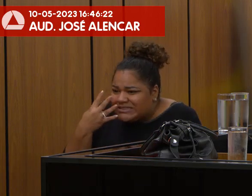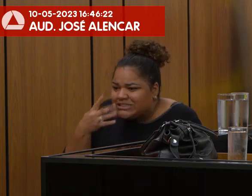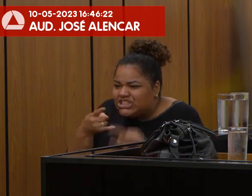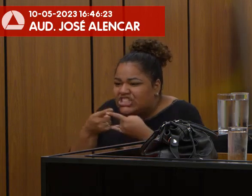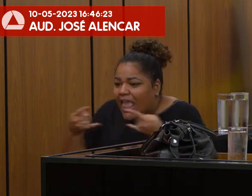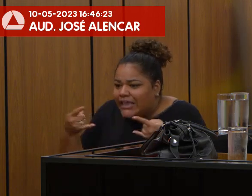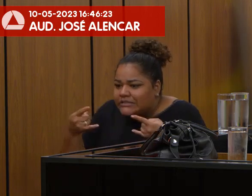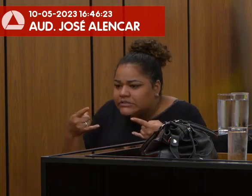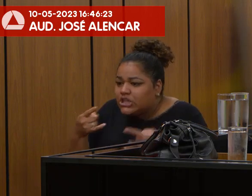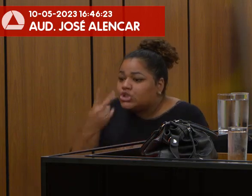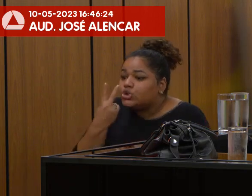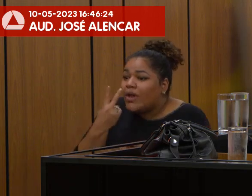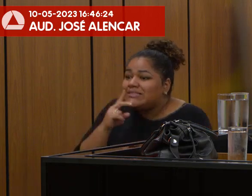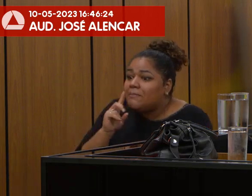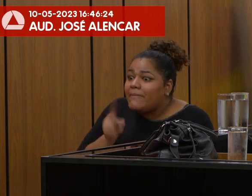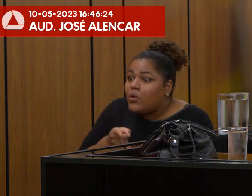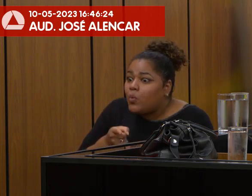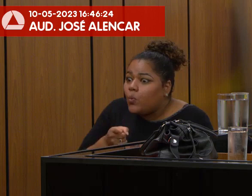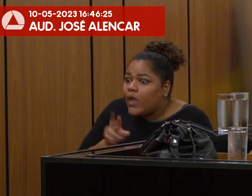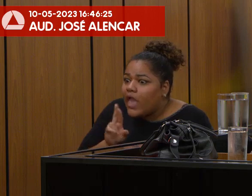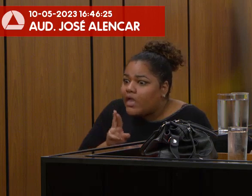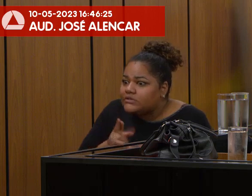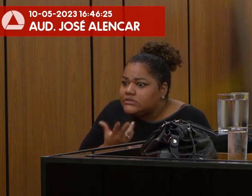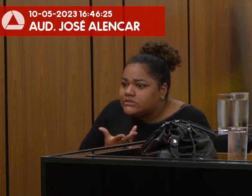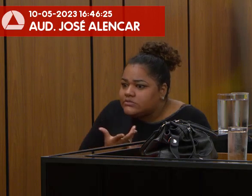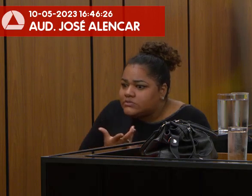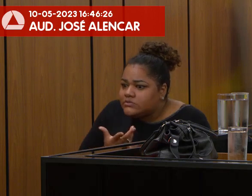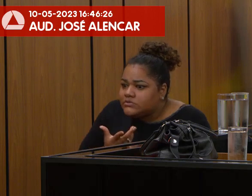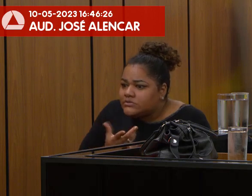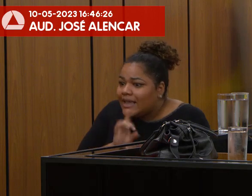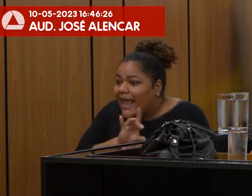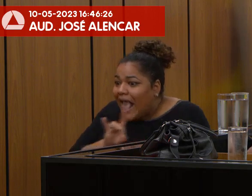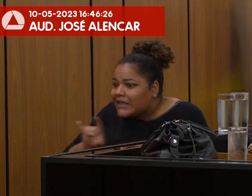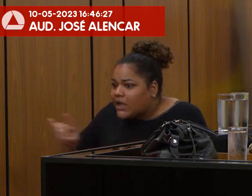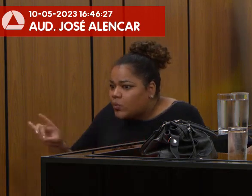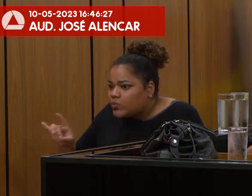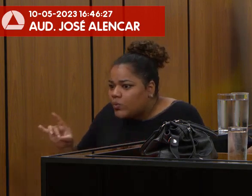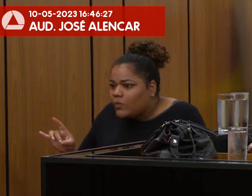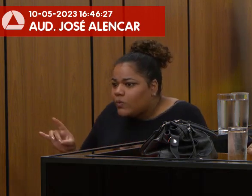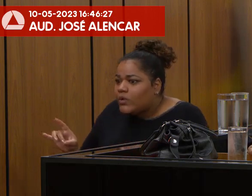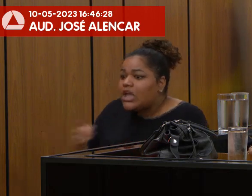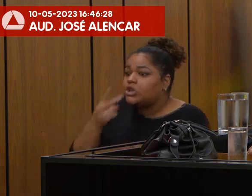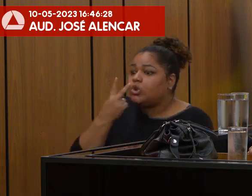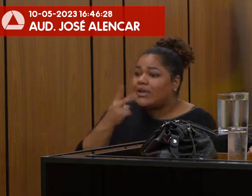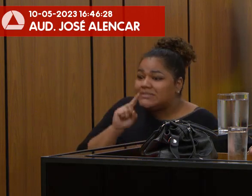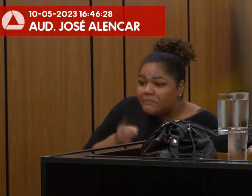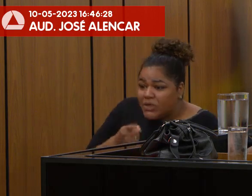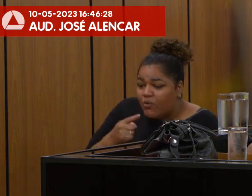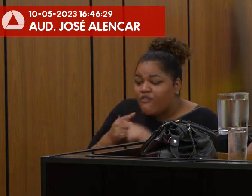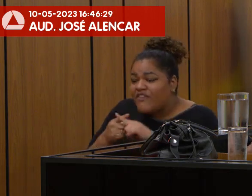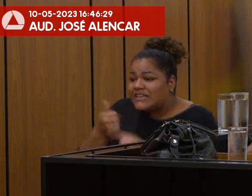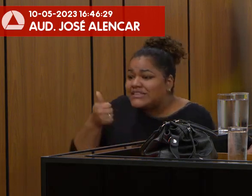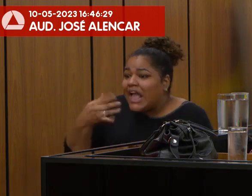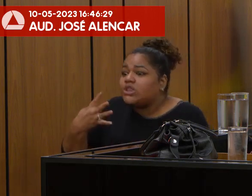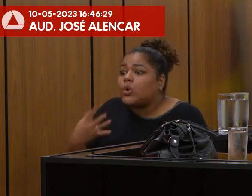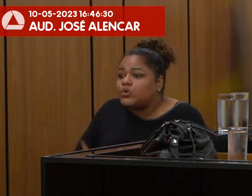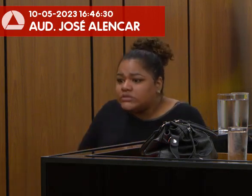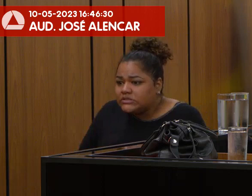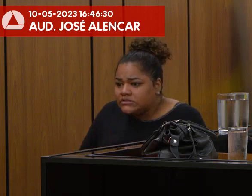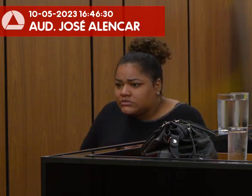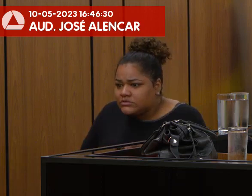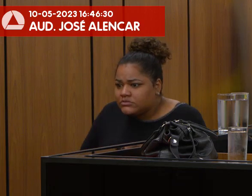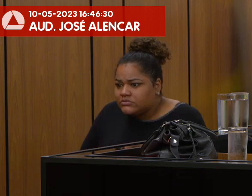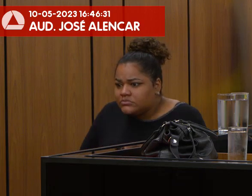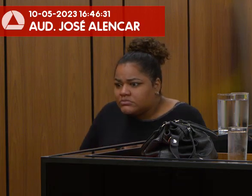é uma empresa de 10 anos no mercado mas vai fazer sujeira não eu confiei eu falei eu vou sim mas você vai comigo como